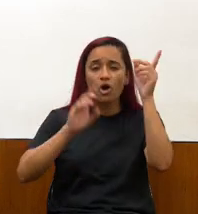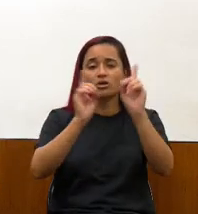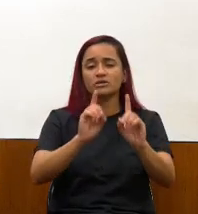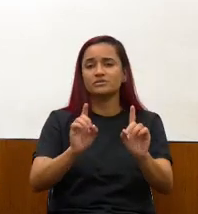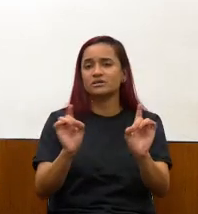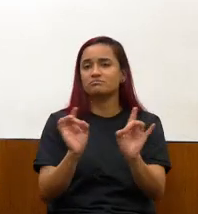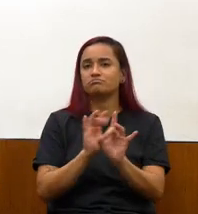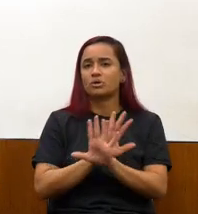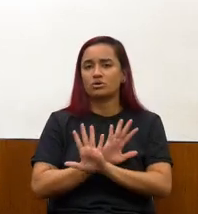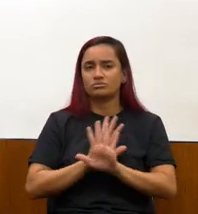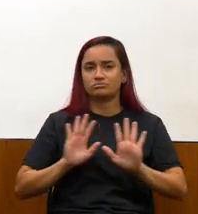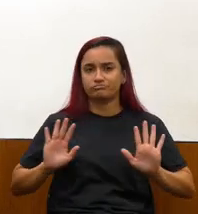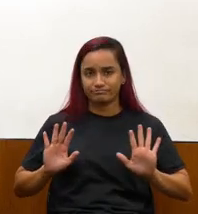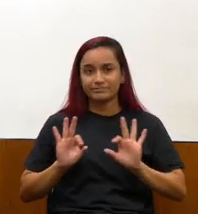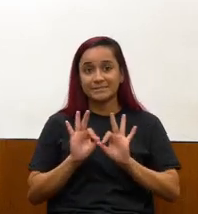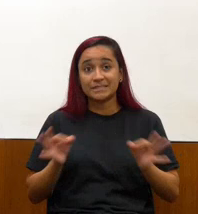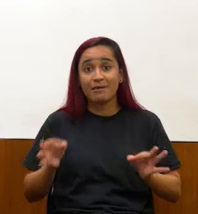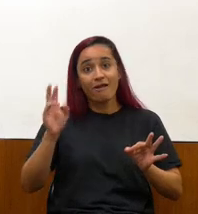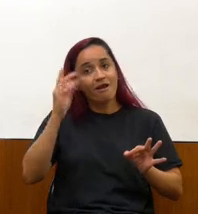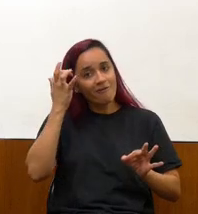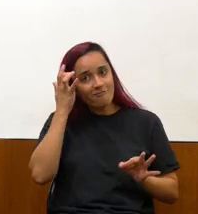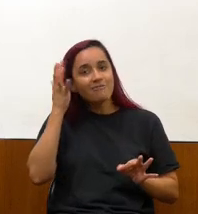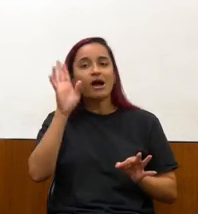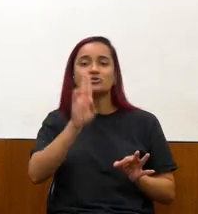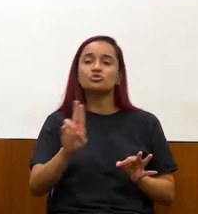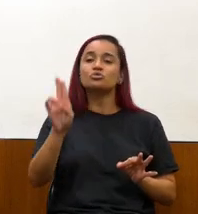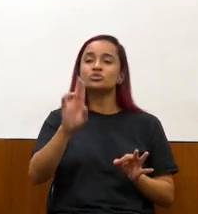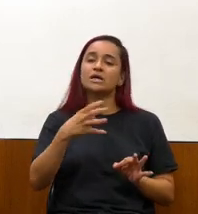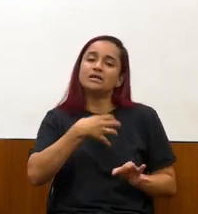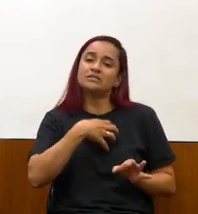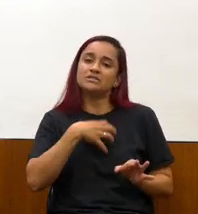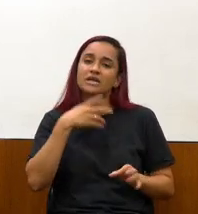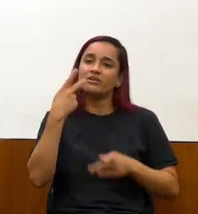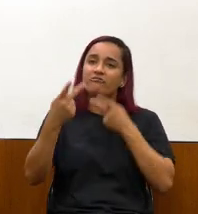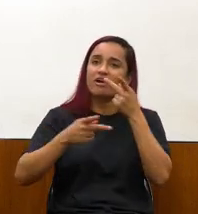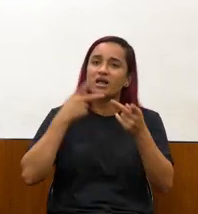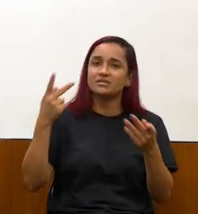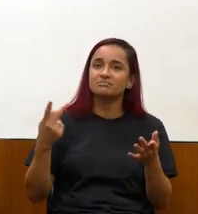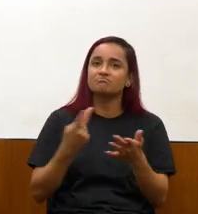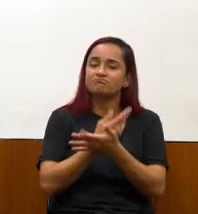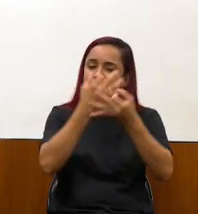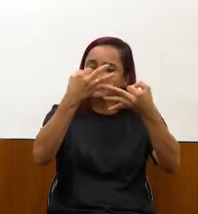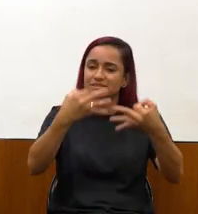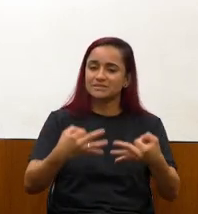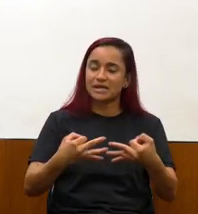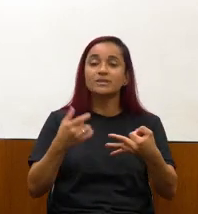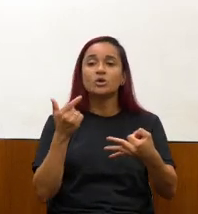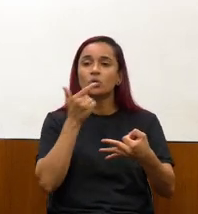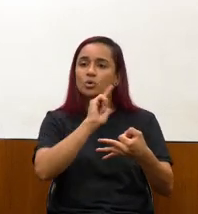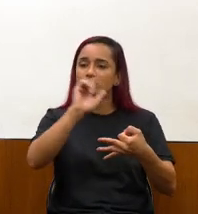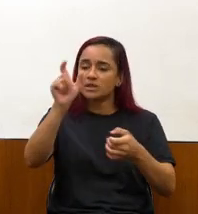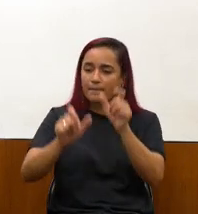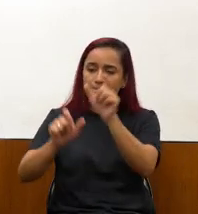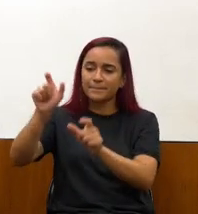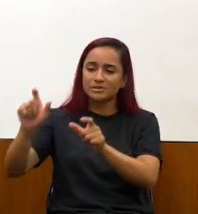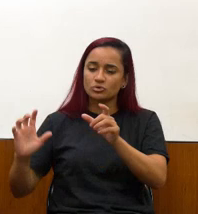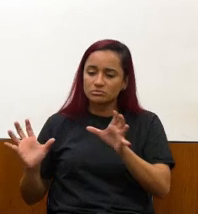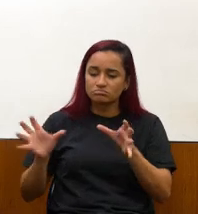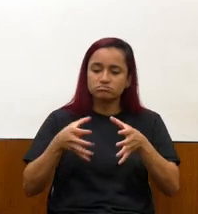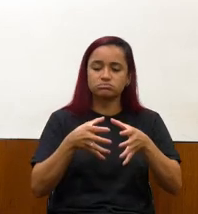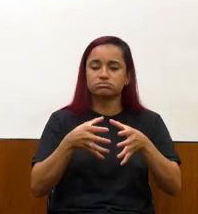gente costuma sempre, utilizando e mudando sempre a forma de falar, é de aproximar as pessoas à causa das pessoas com